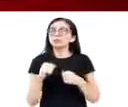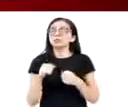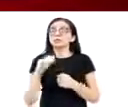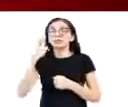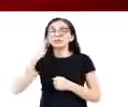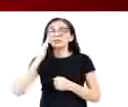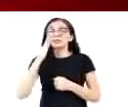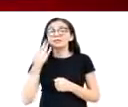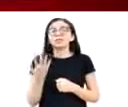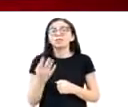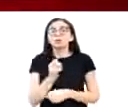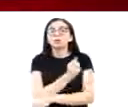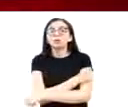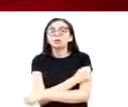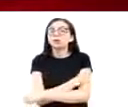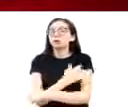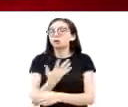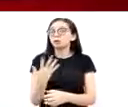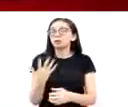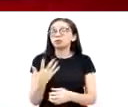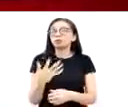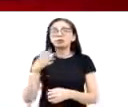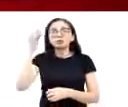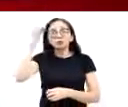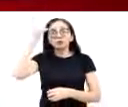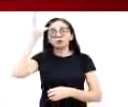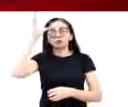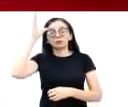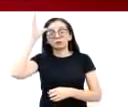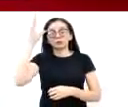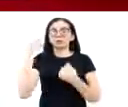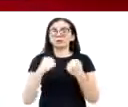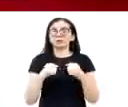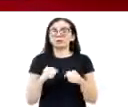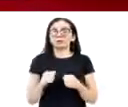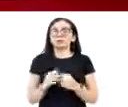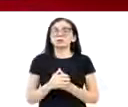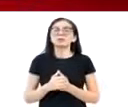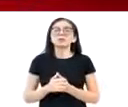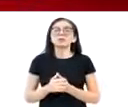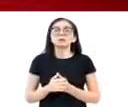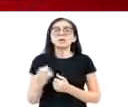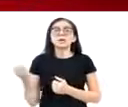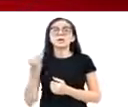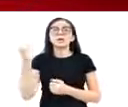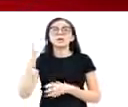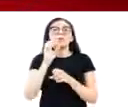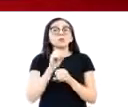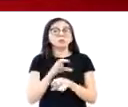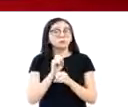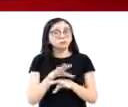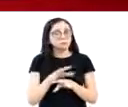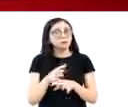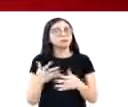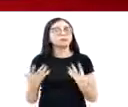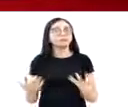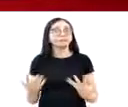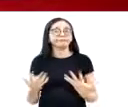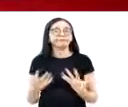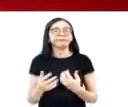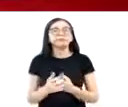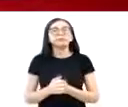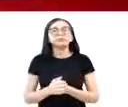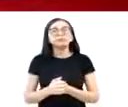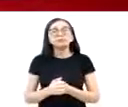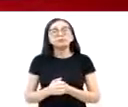A educação, ela sempre foi vista como prioridade e ela passou a ser essencial. Então, a partir